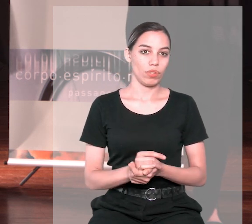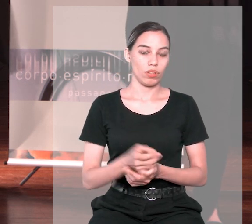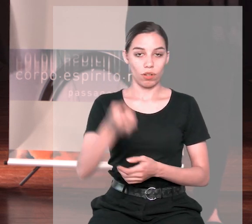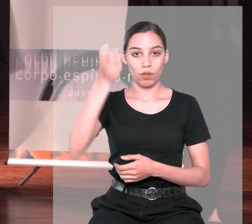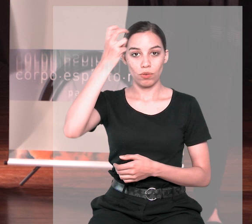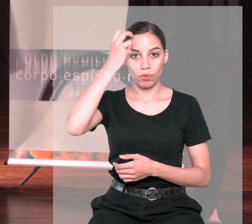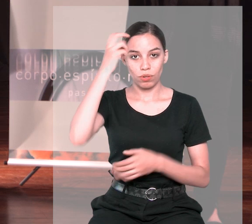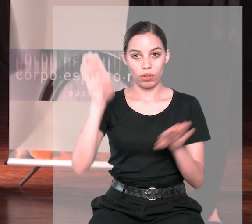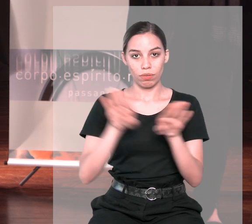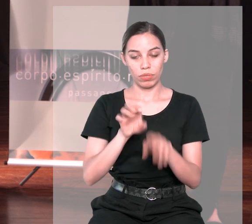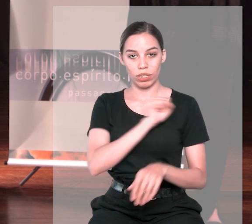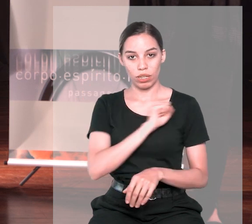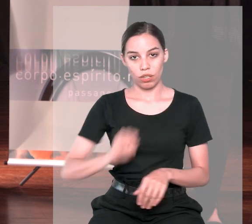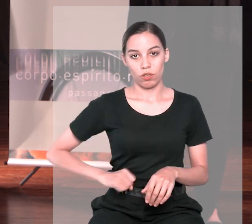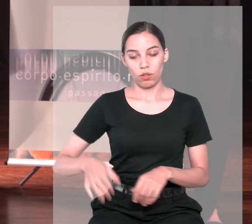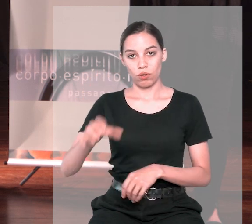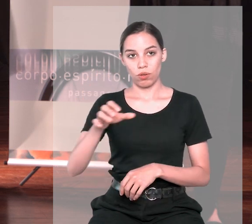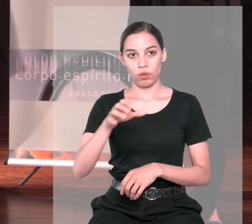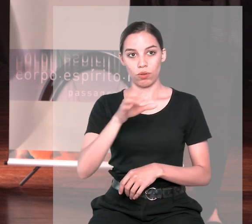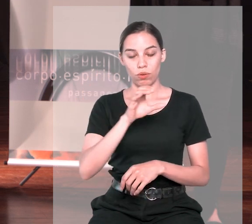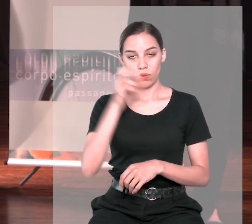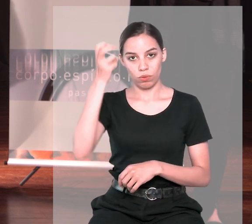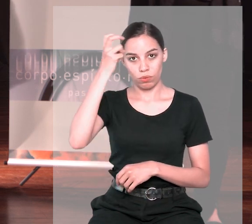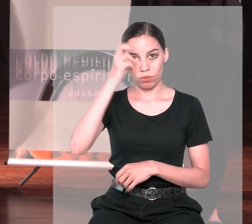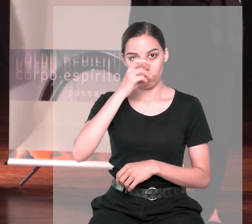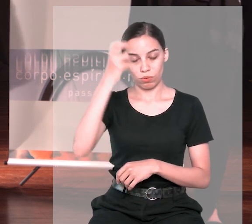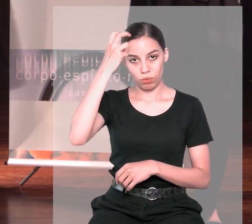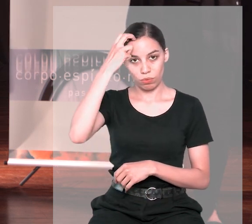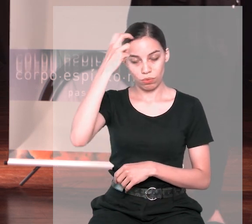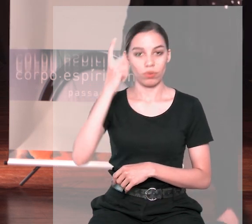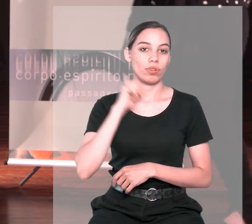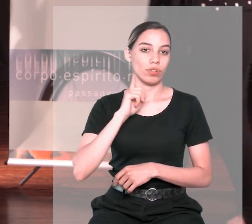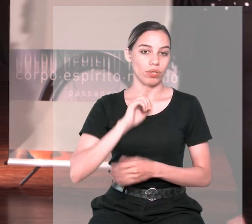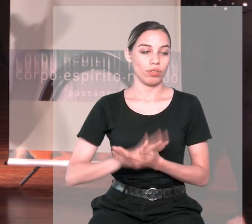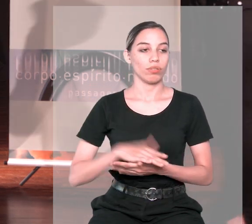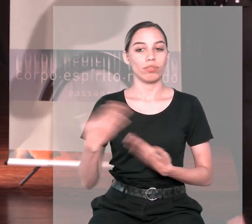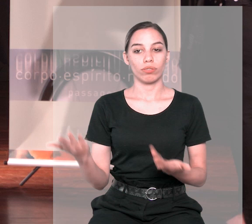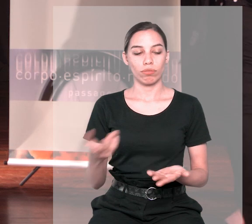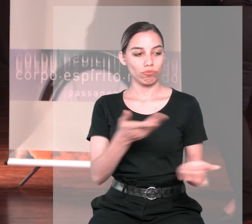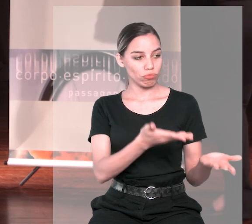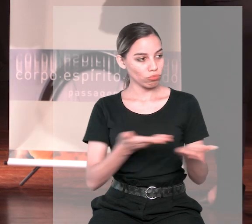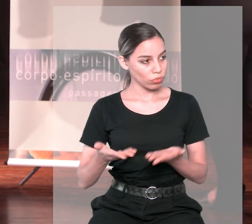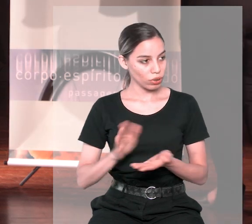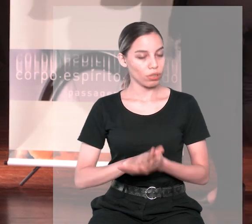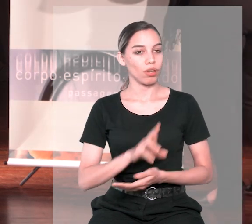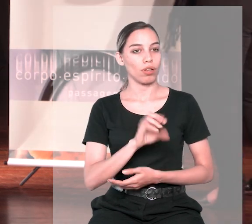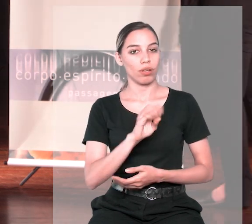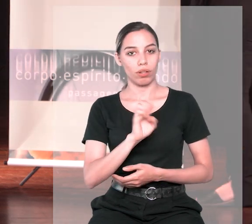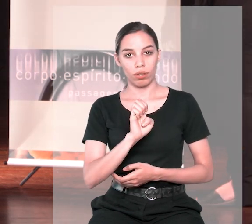Cultura e Secretaria de Estado de Cultura e Turismo de Minas Gerais. Então, vamos chamar o Roberto.